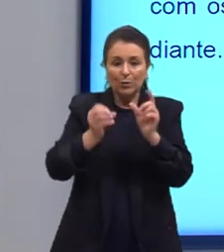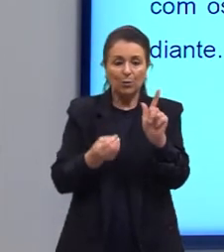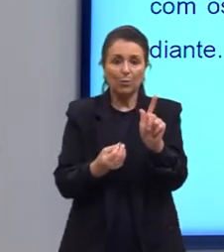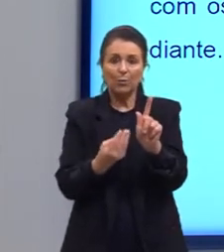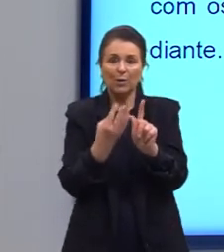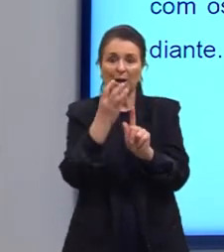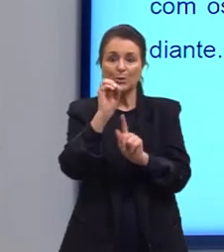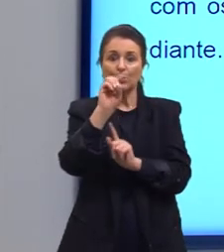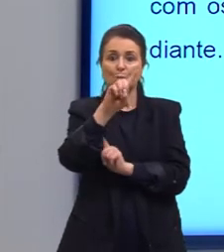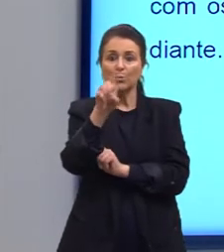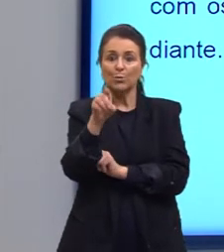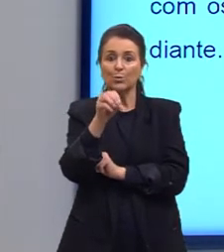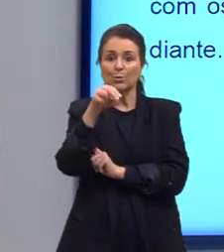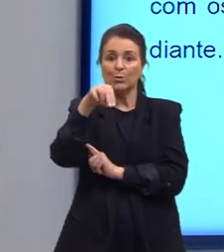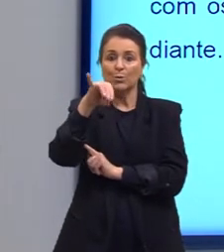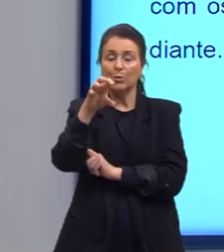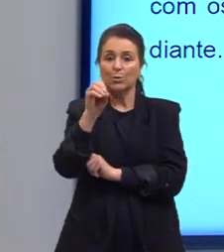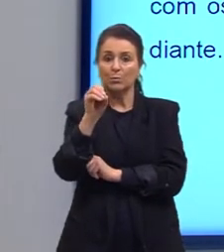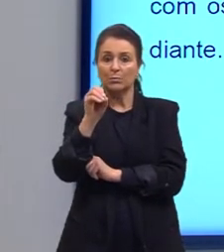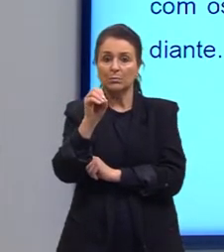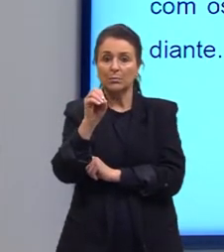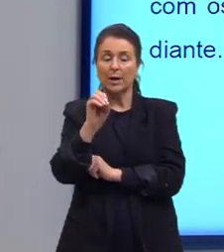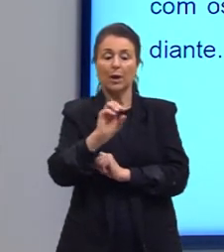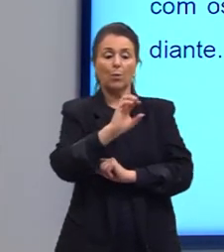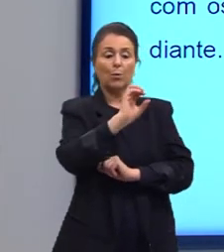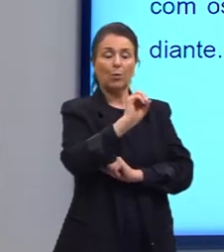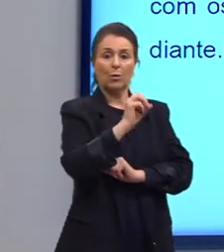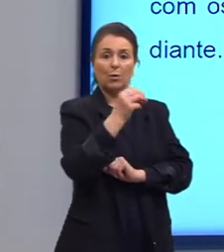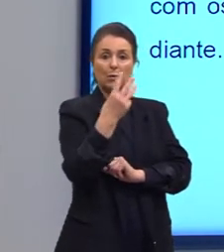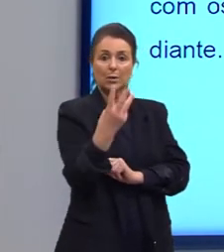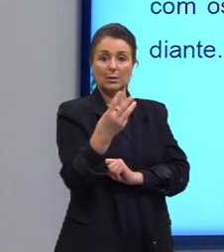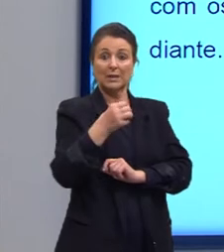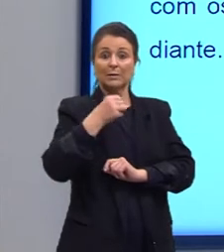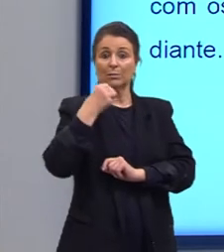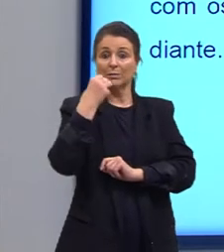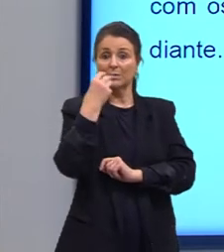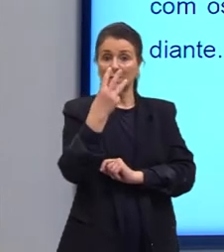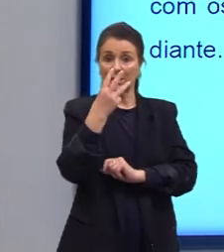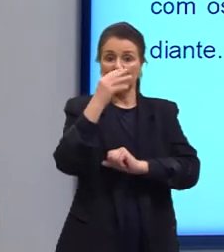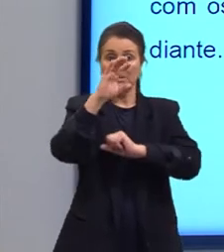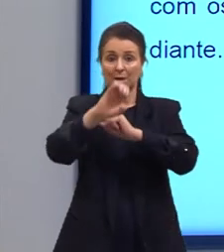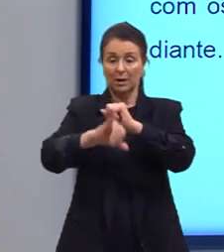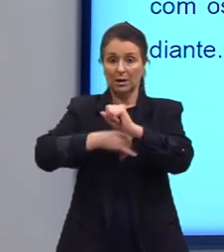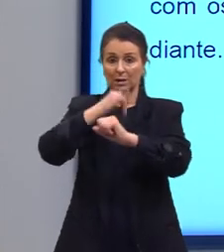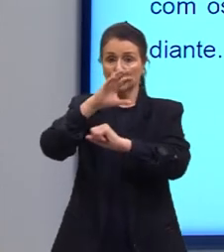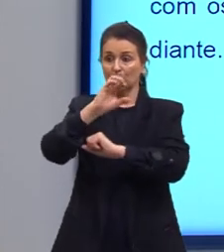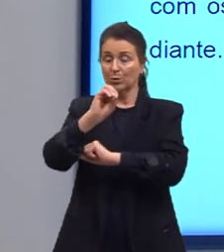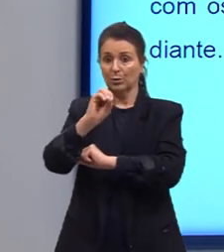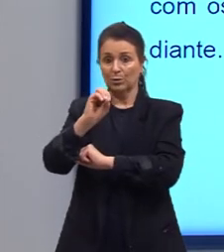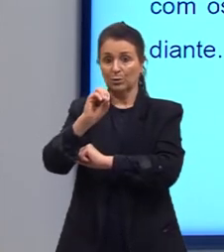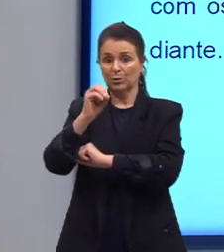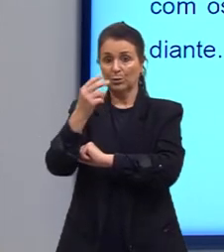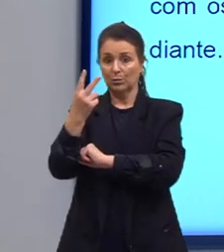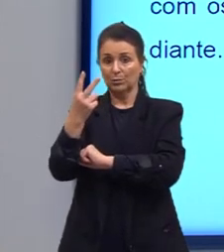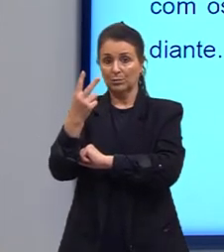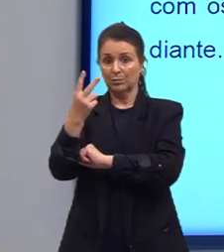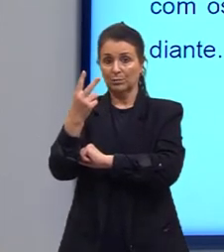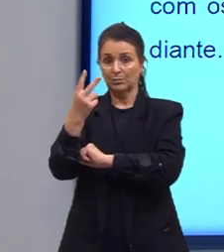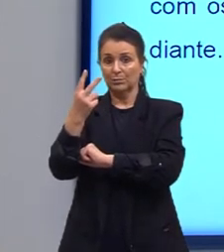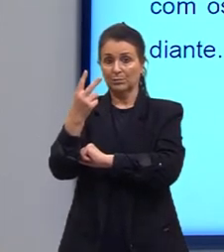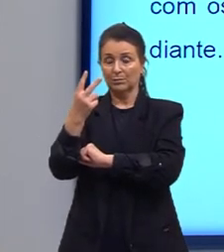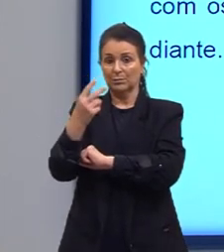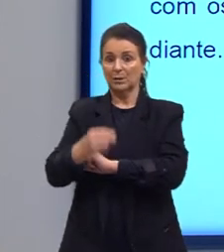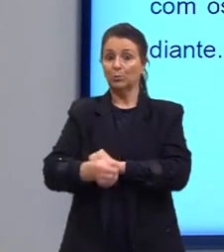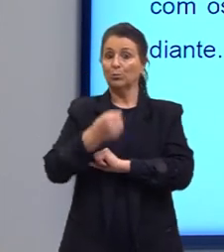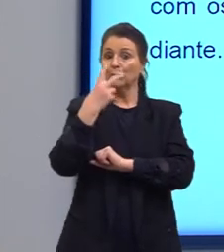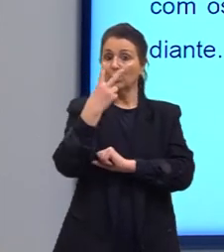o ozônio gente é o O3 são três átomos de oxigênio e o nosso gás oxigênio são dois átomos de